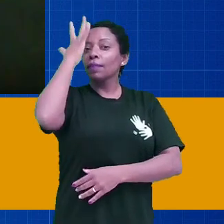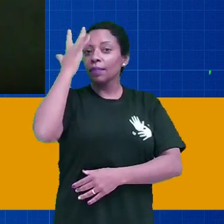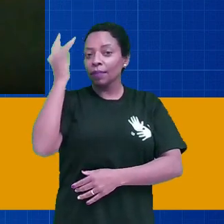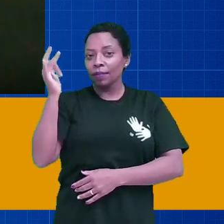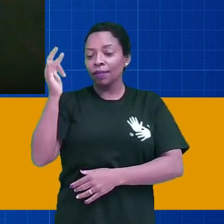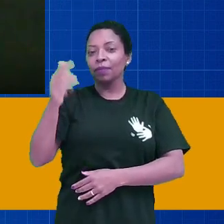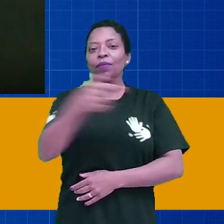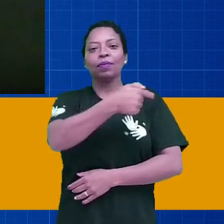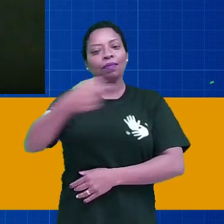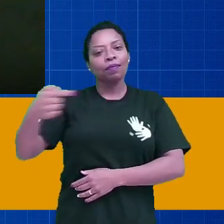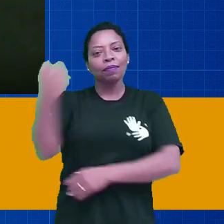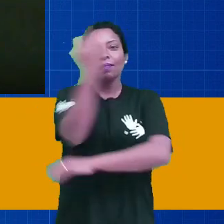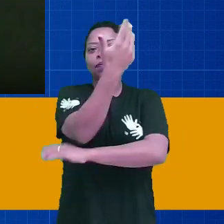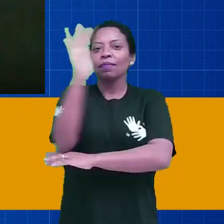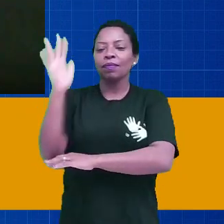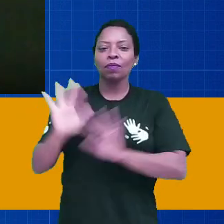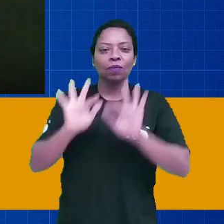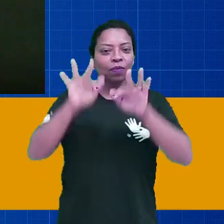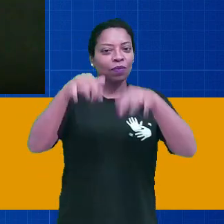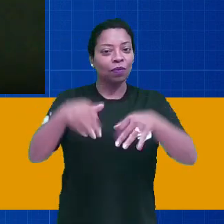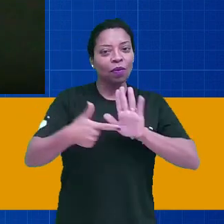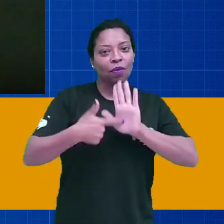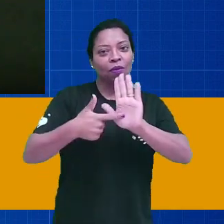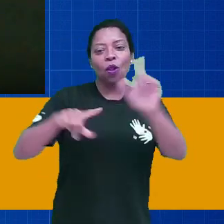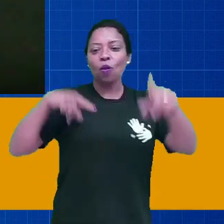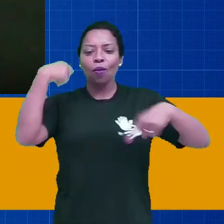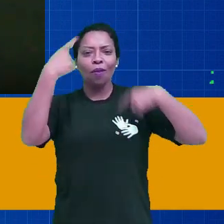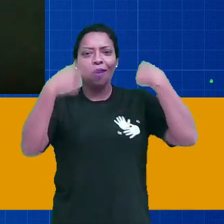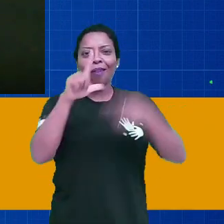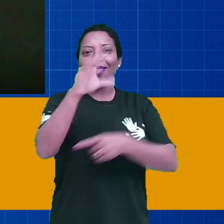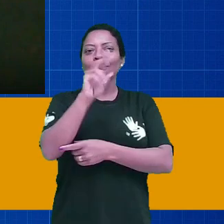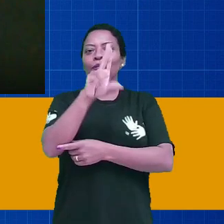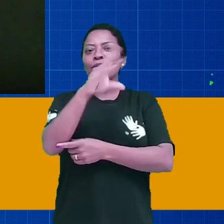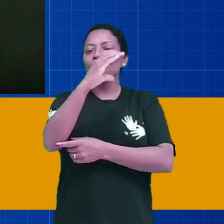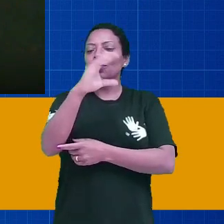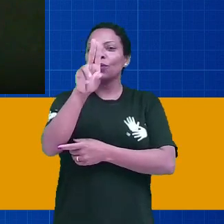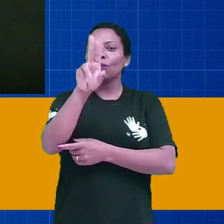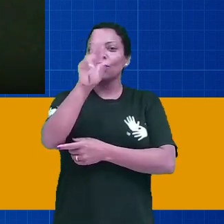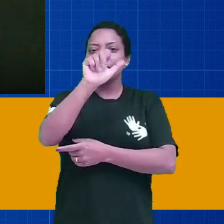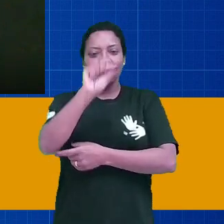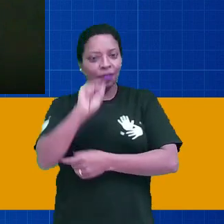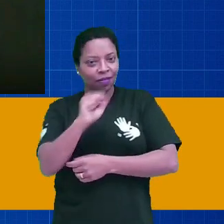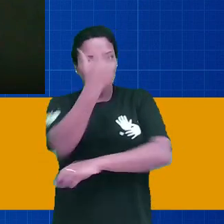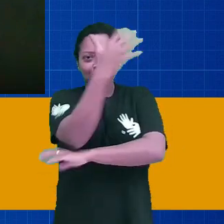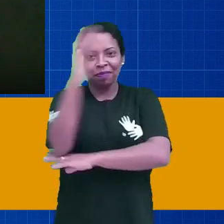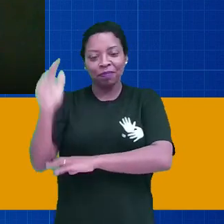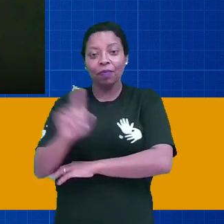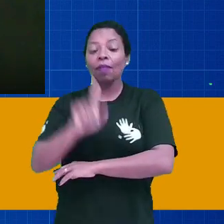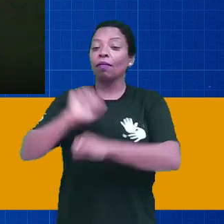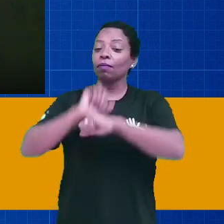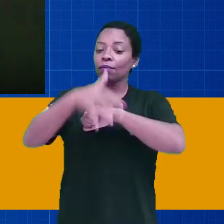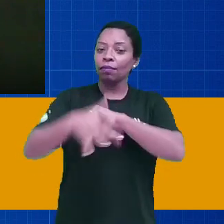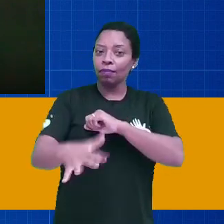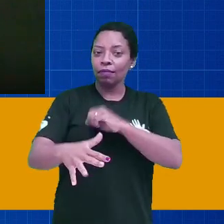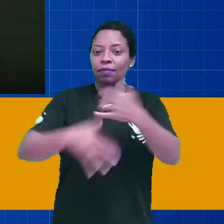nossa Semana do Meio Ambiente com as loucuras ambientais no parque, onde serão desenvolvidas várias